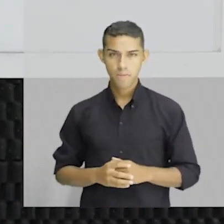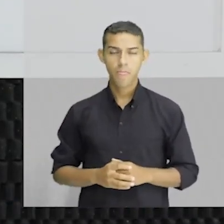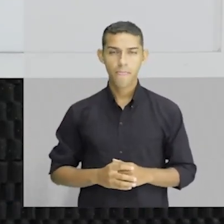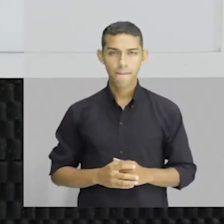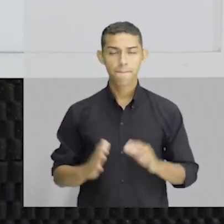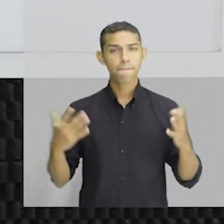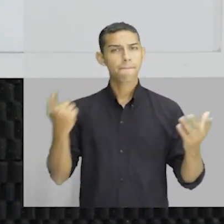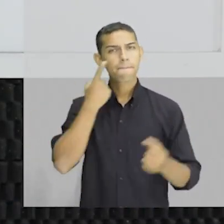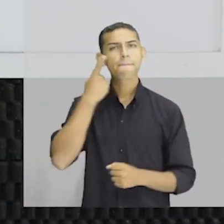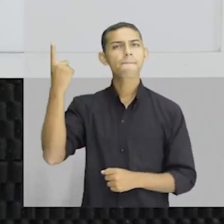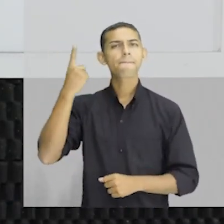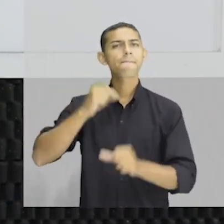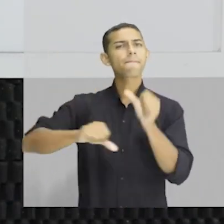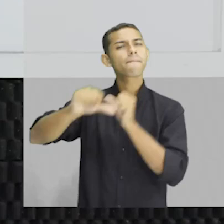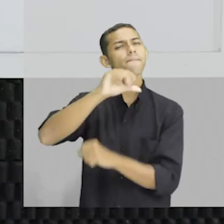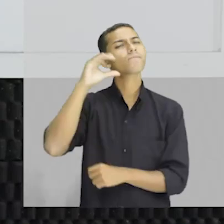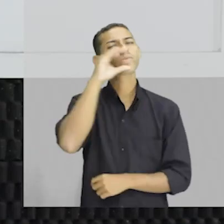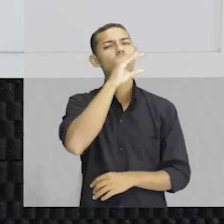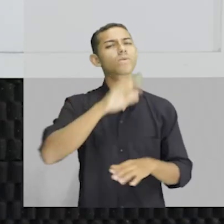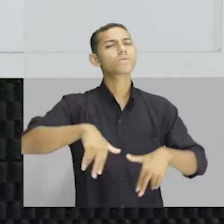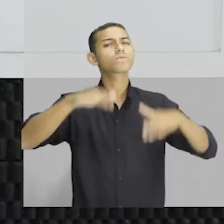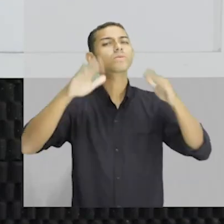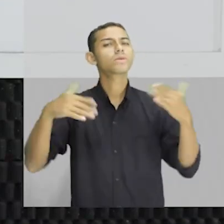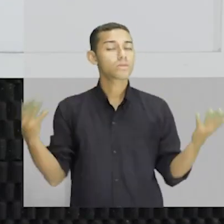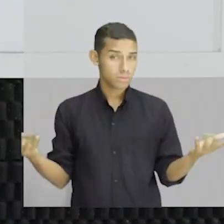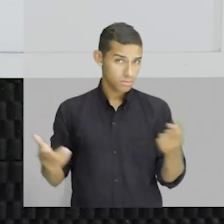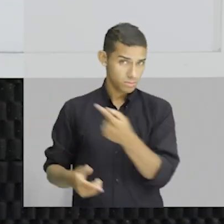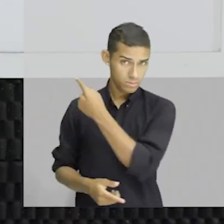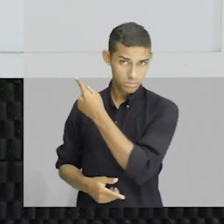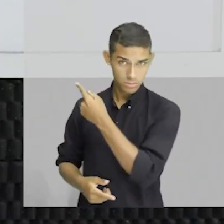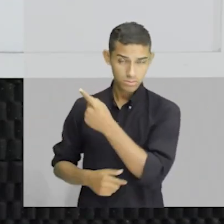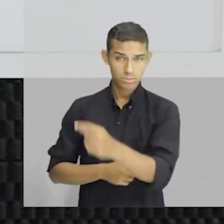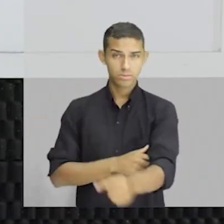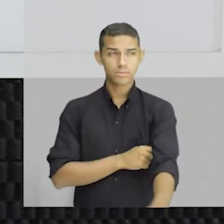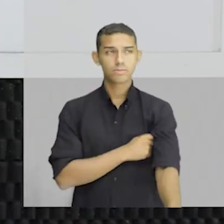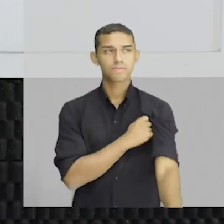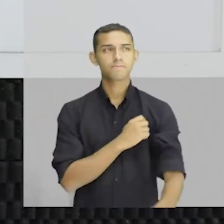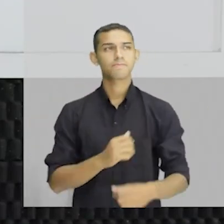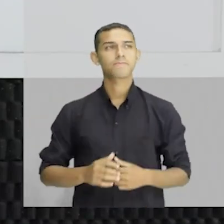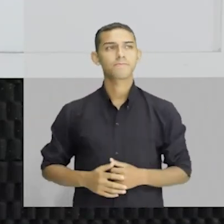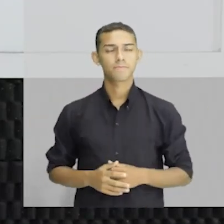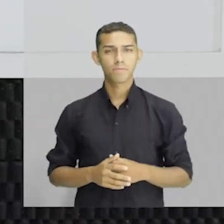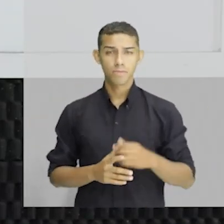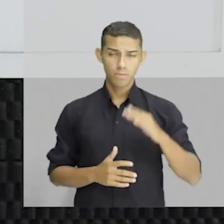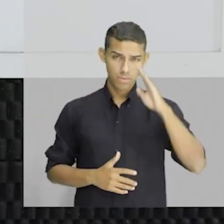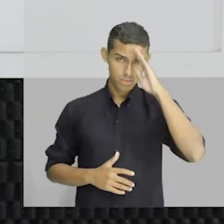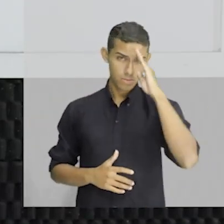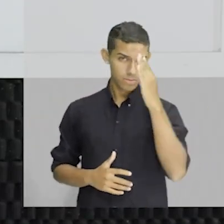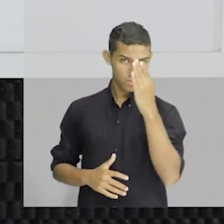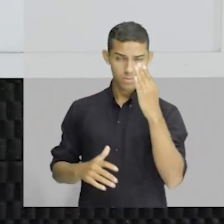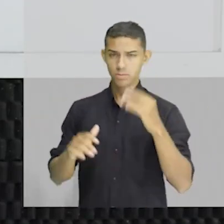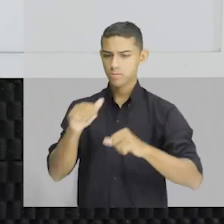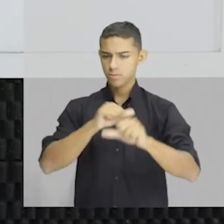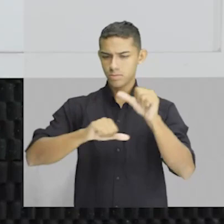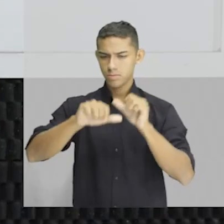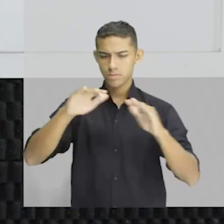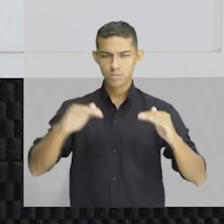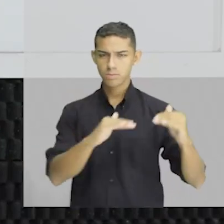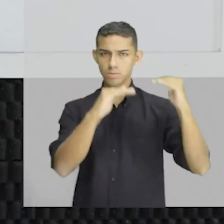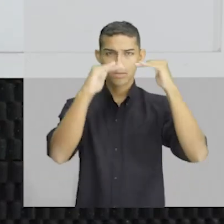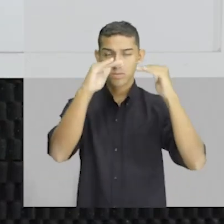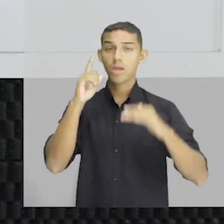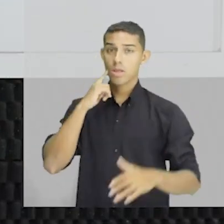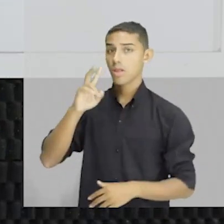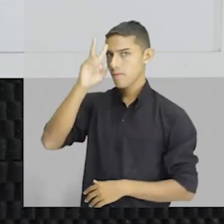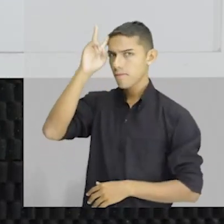caso Quem é que tá trocando calor deixa eu dar uma frisada aqui princípio da Igualdade das trocas de calor isso